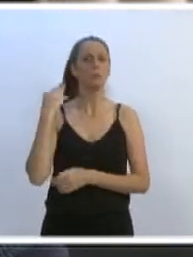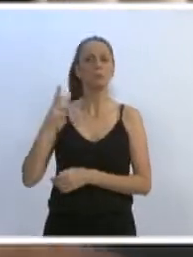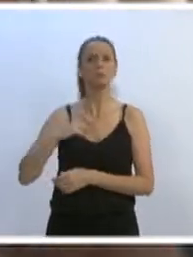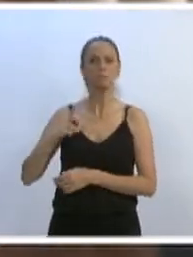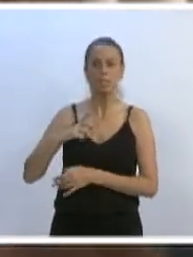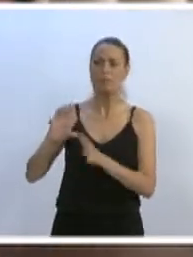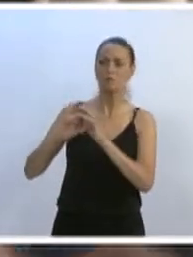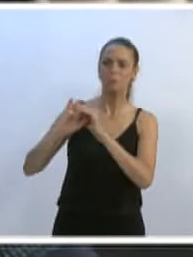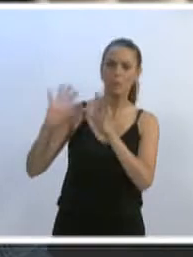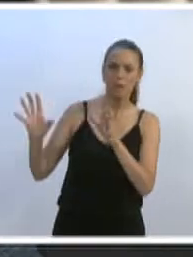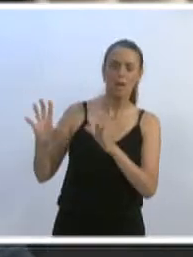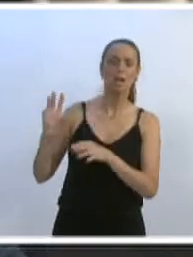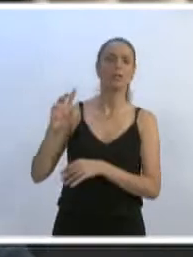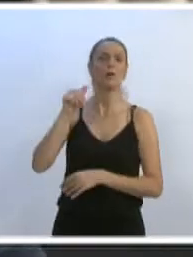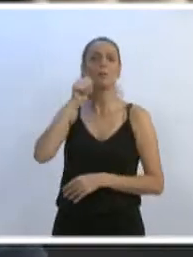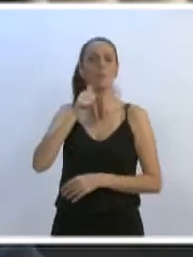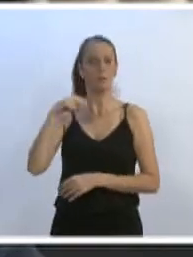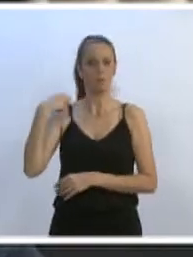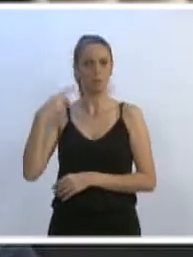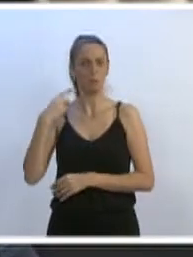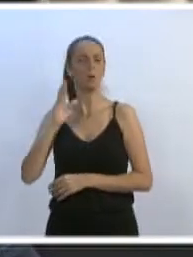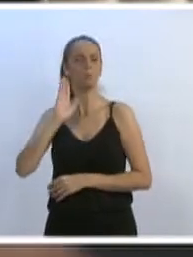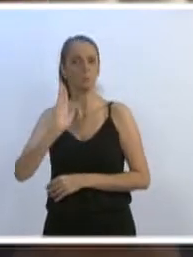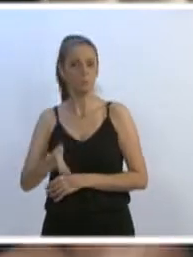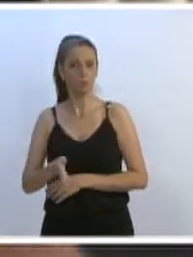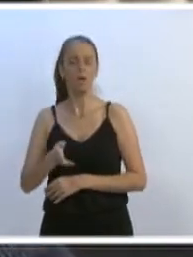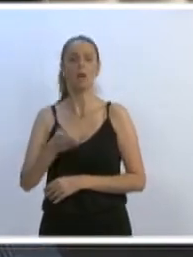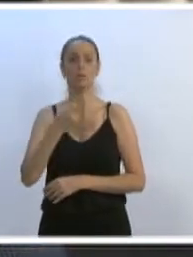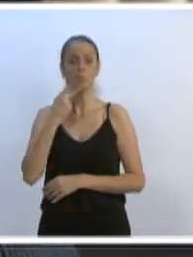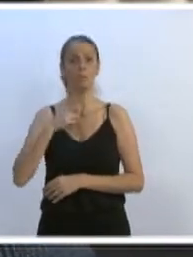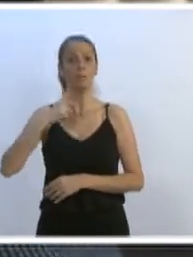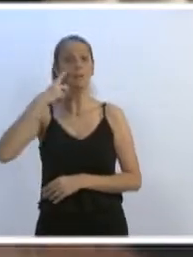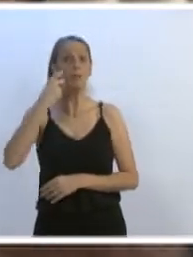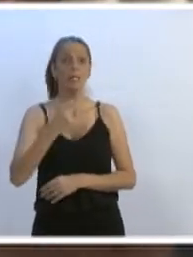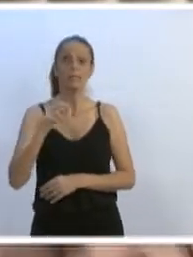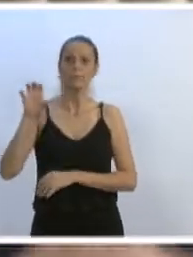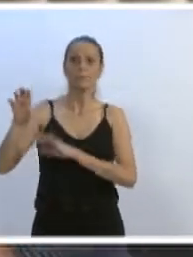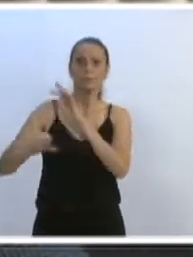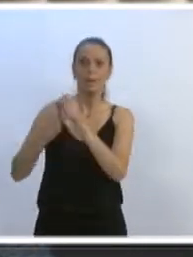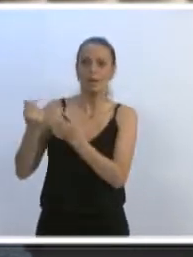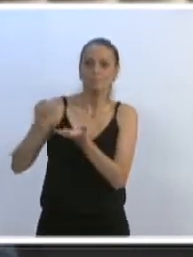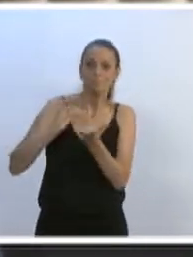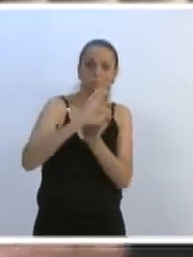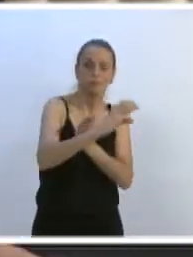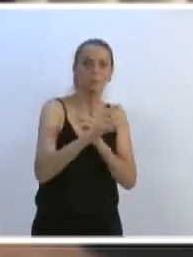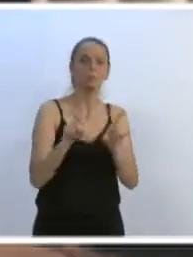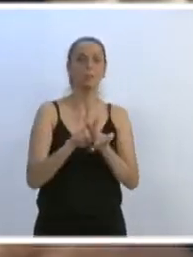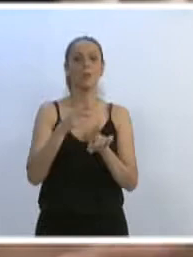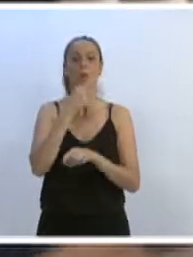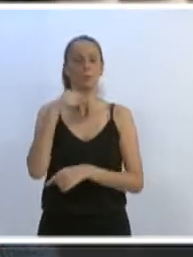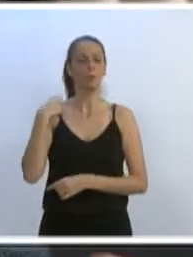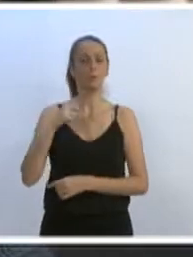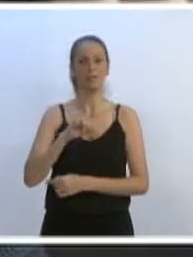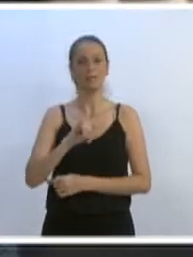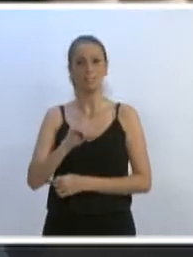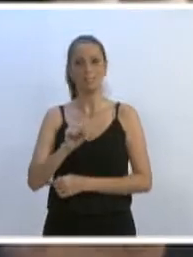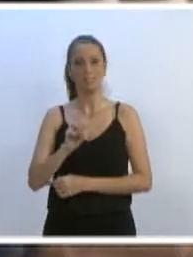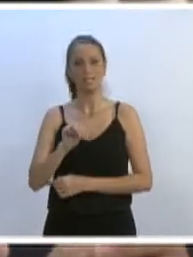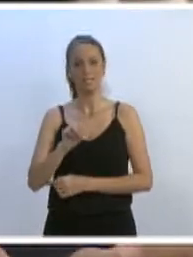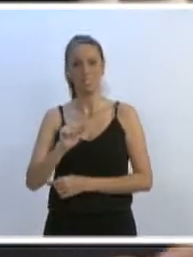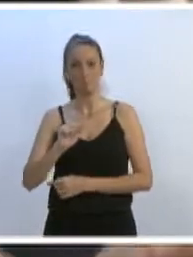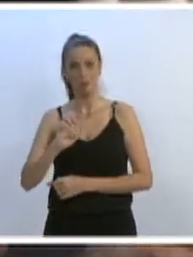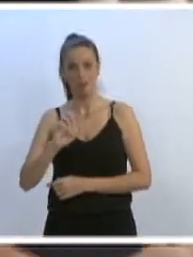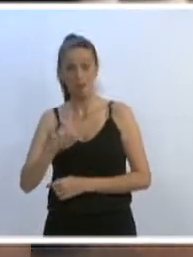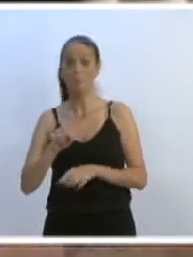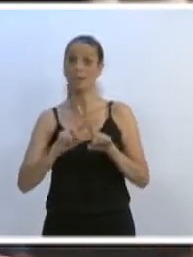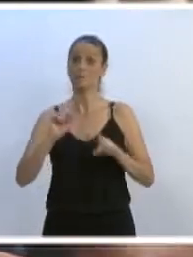é a própria deputada ana paula diz que é tem interesse em alocar os recursos próprios deputados mel também mas que seja resolvido aqui no âmbito do município a